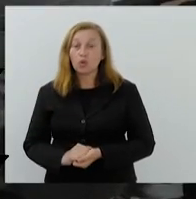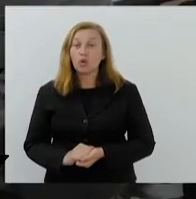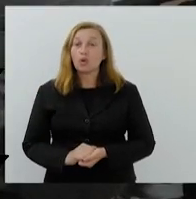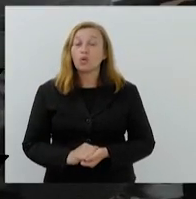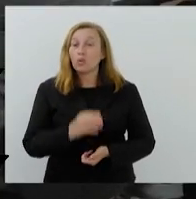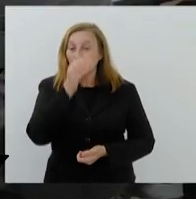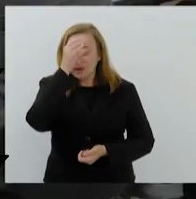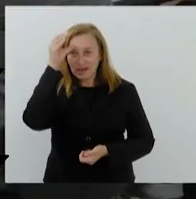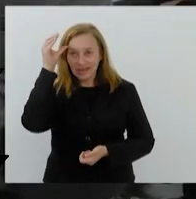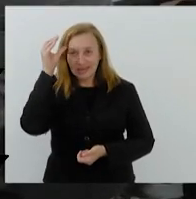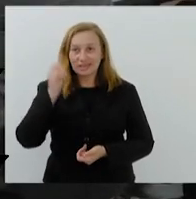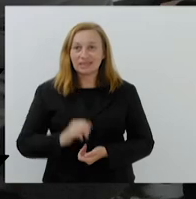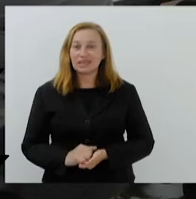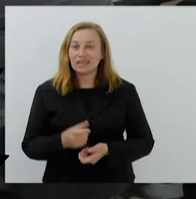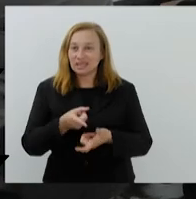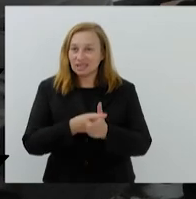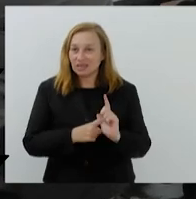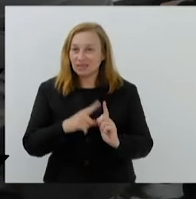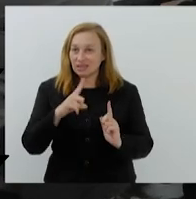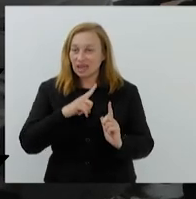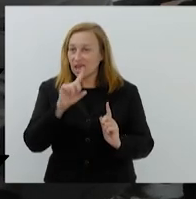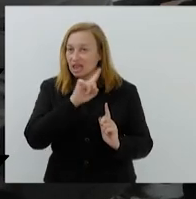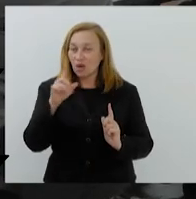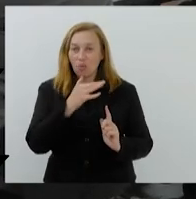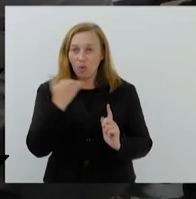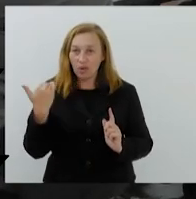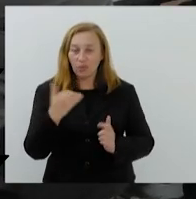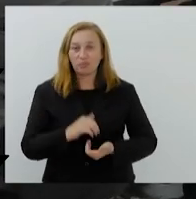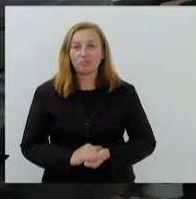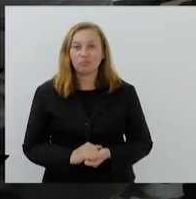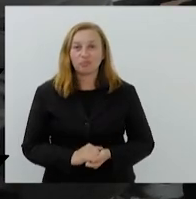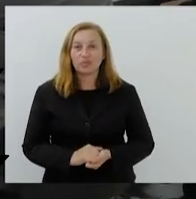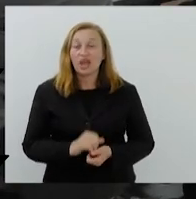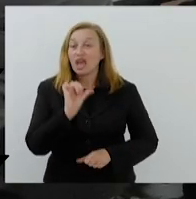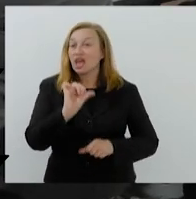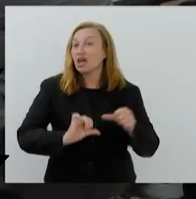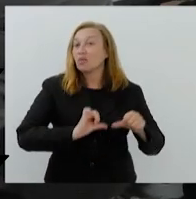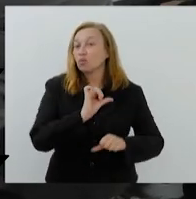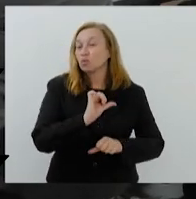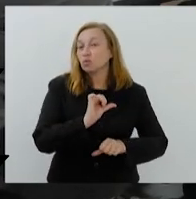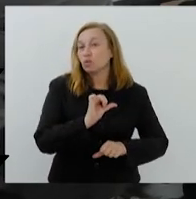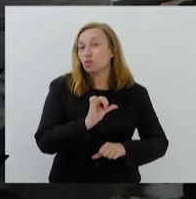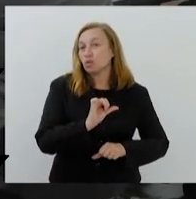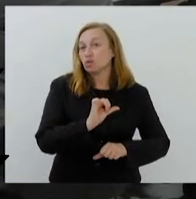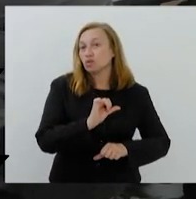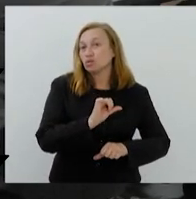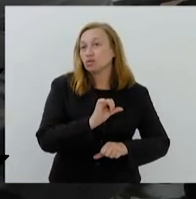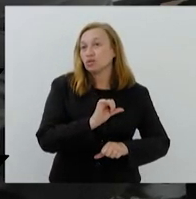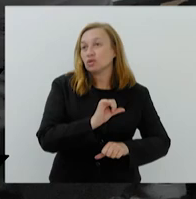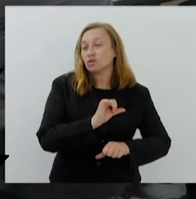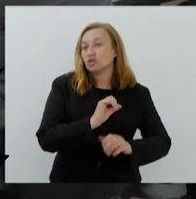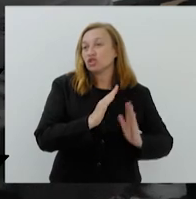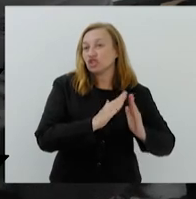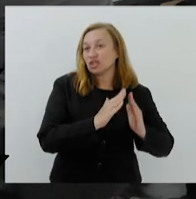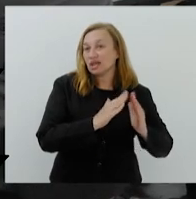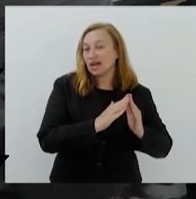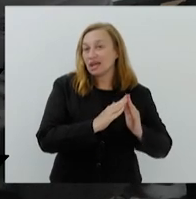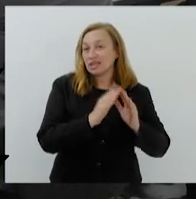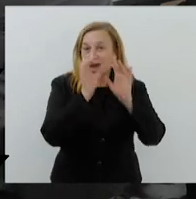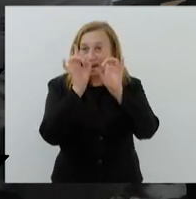devedor não morreu. Uhum. Ele mudou de endereço, abandonou o